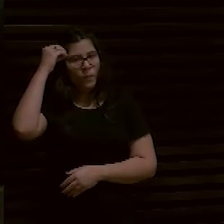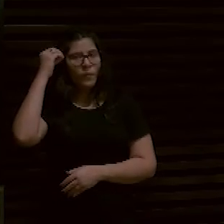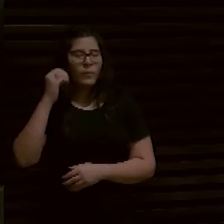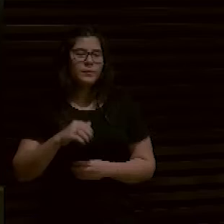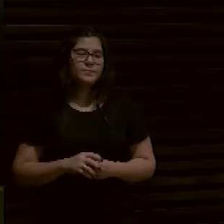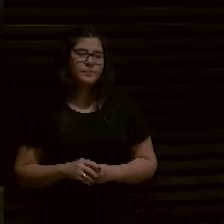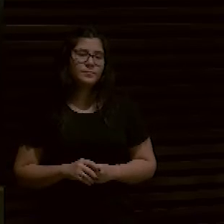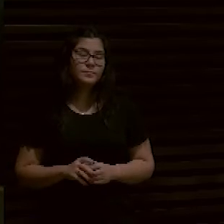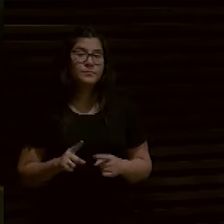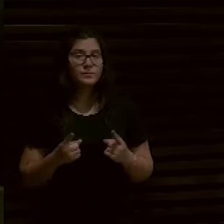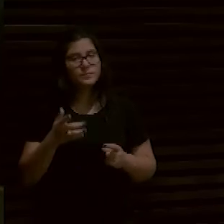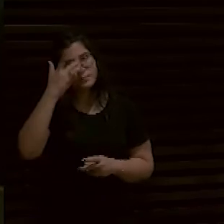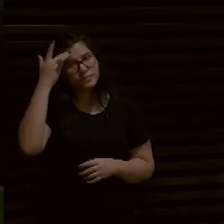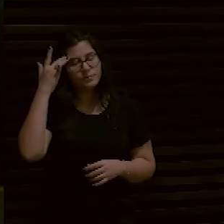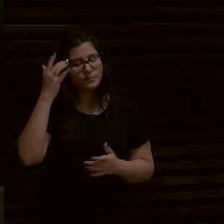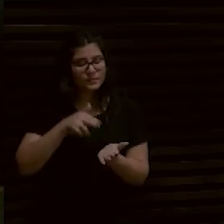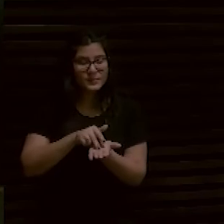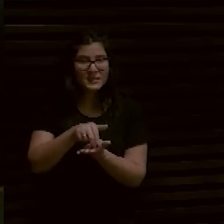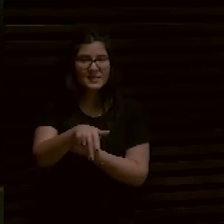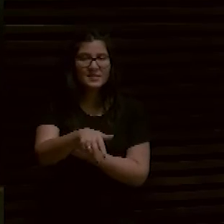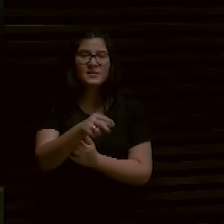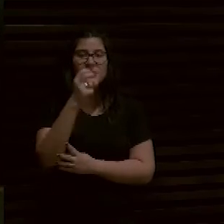em sabedoria será salvo.